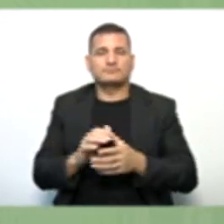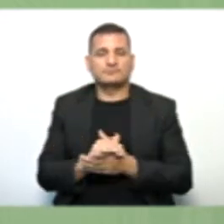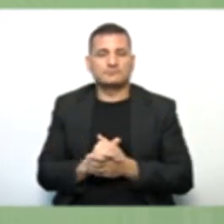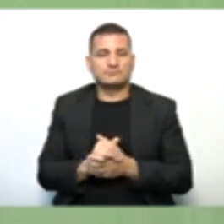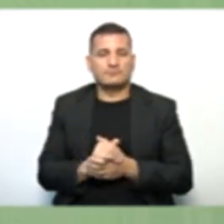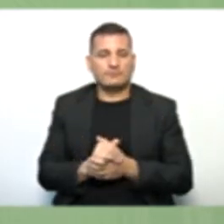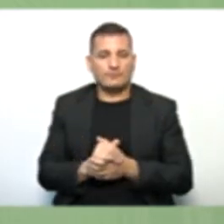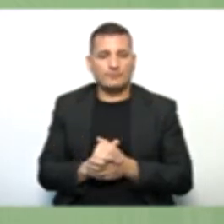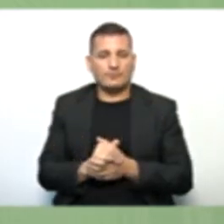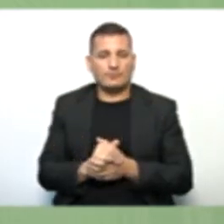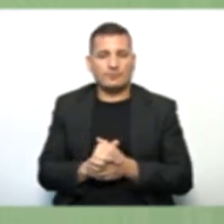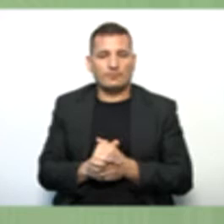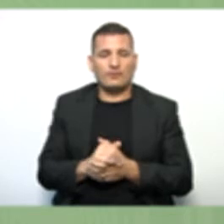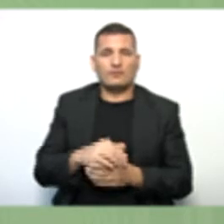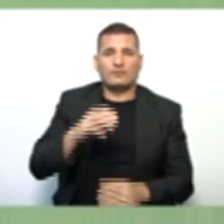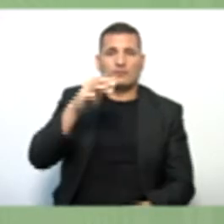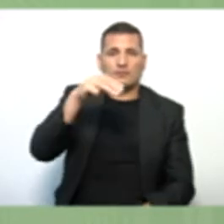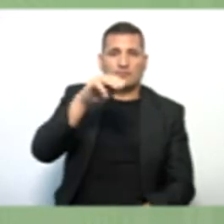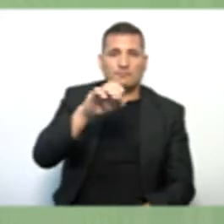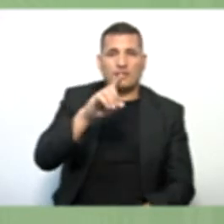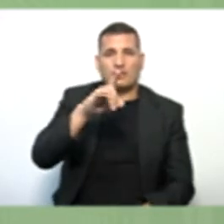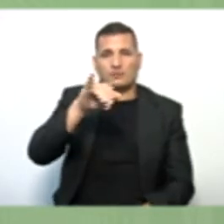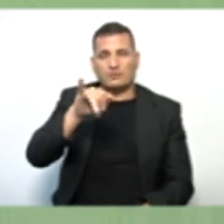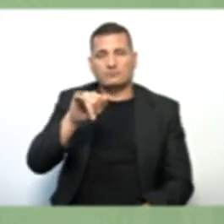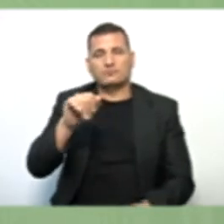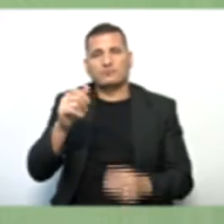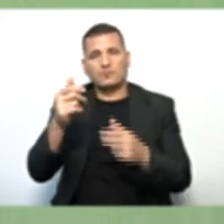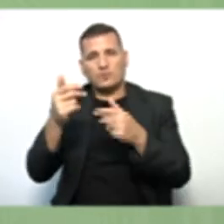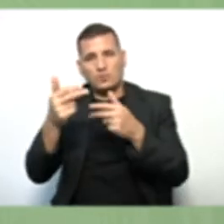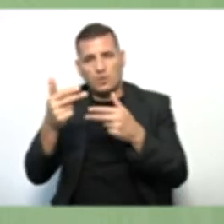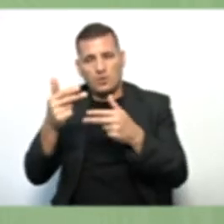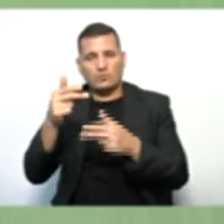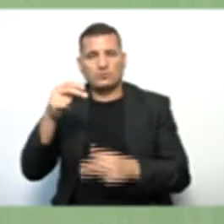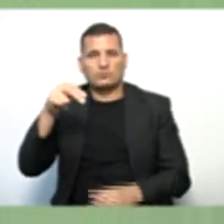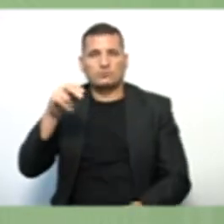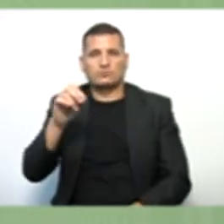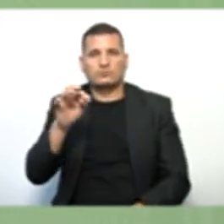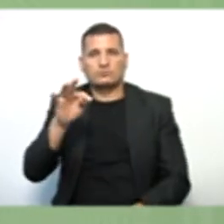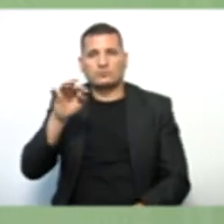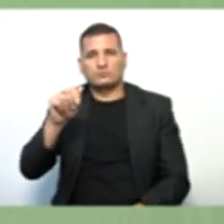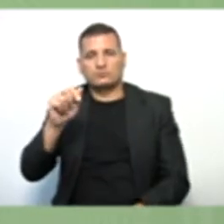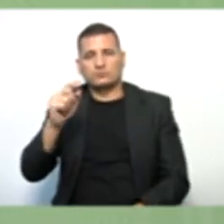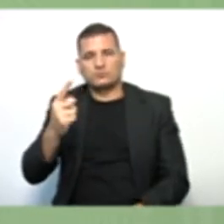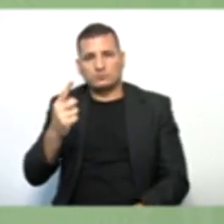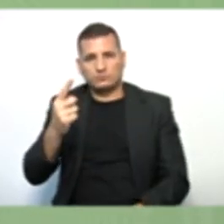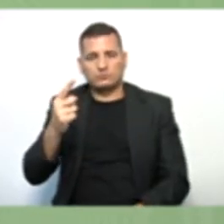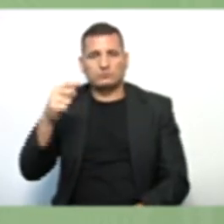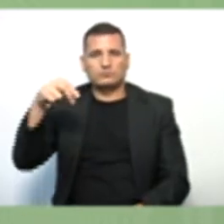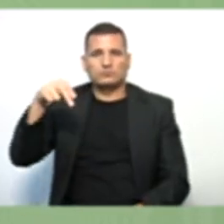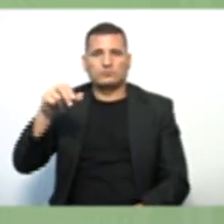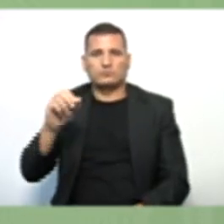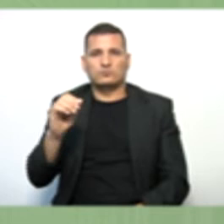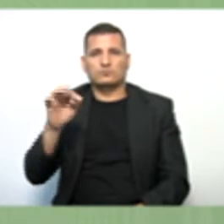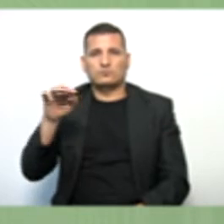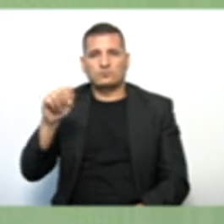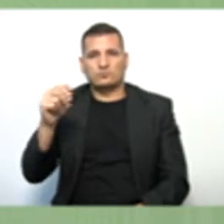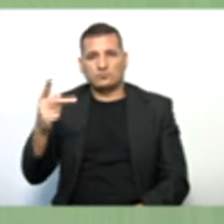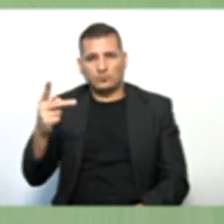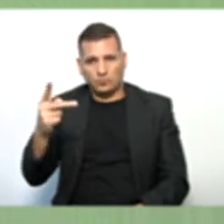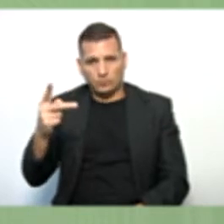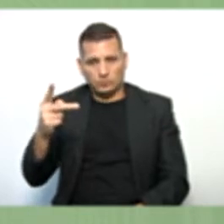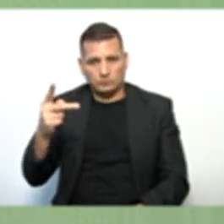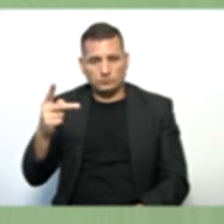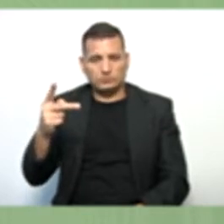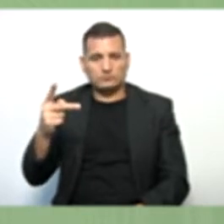outros. Aí eu falo, média é igual a nota 1 mais nota 2 dividido por 2. Opa, peraí, ele vai dar o resultado aqui? Não, ele tem que seguir